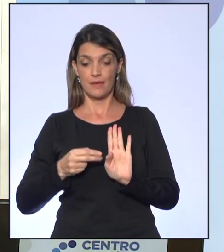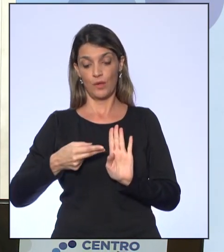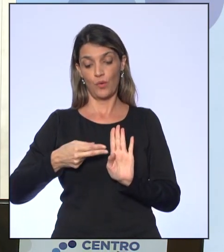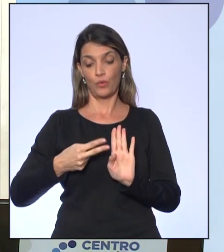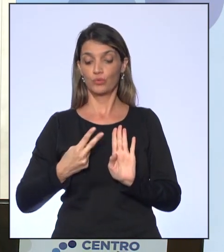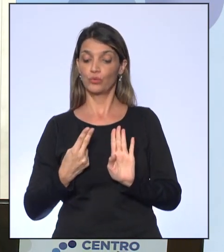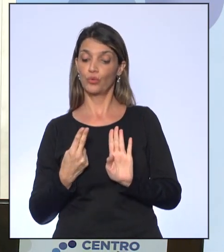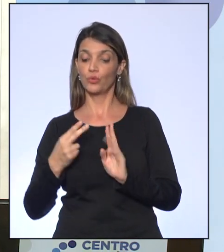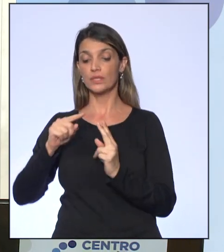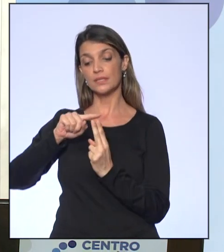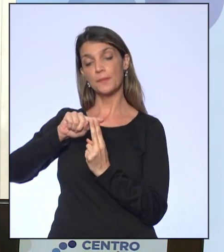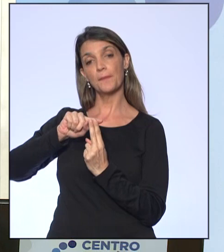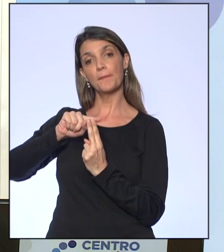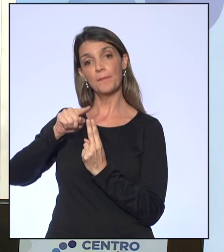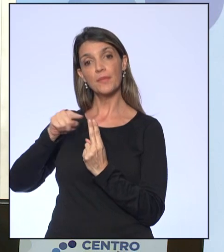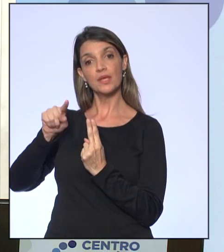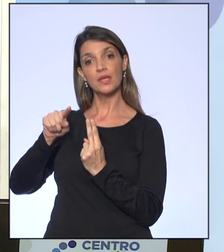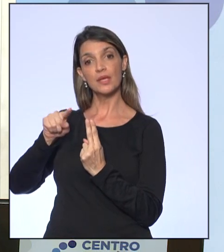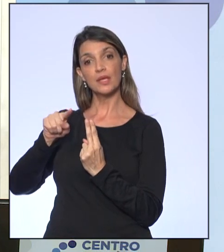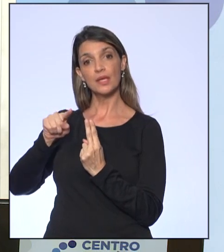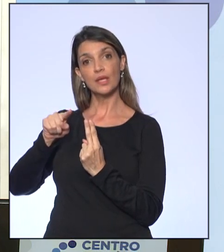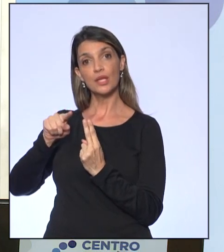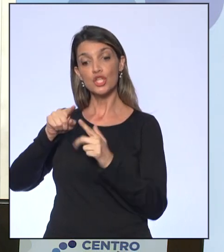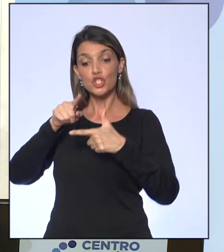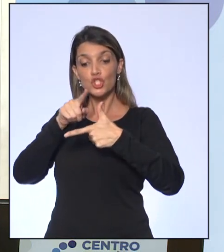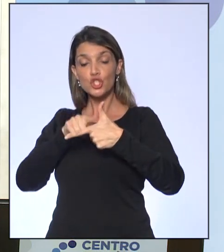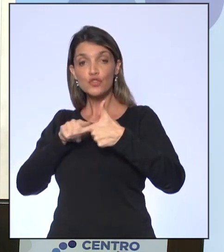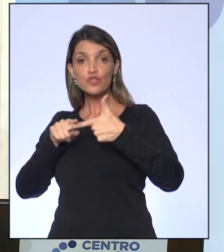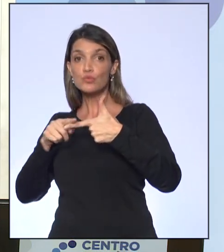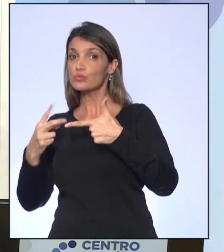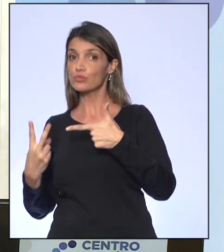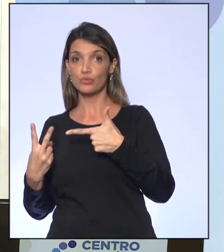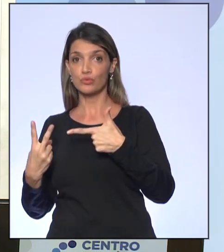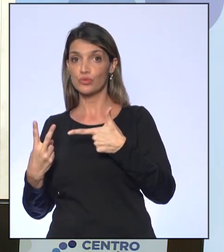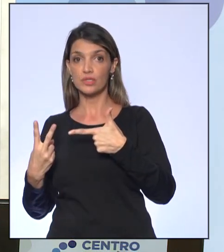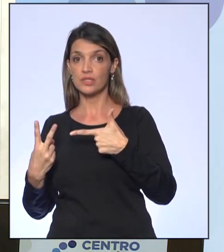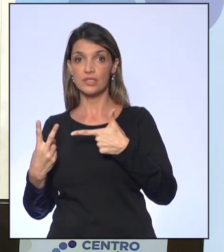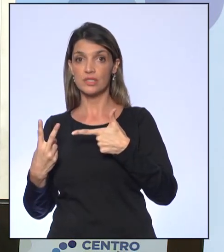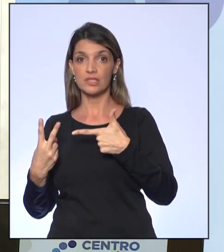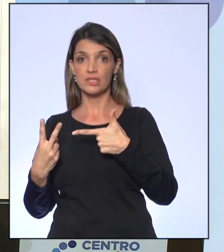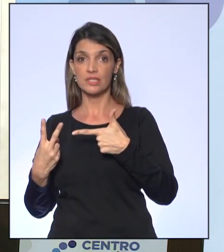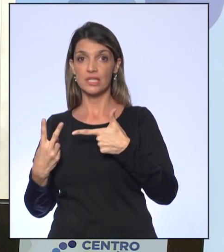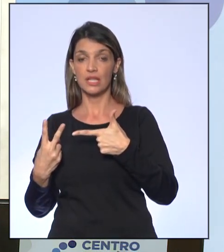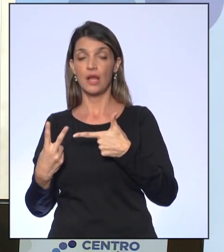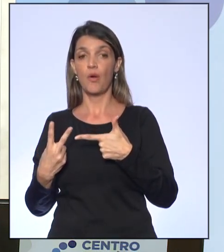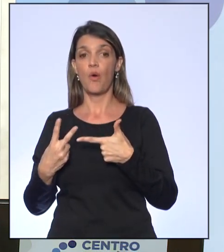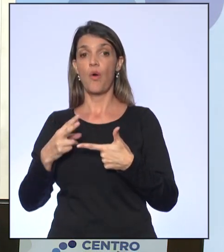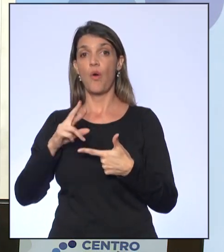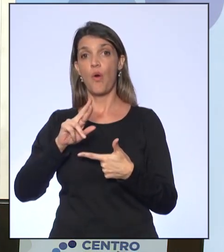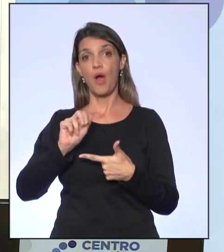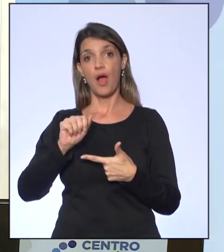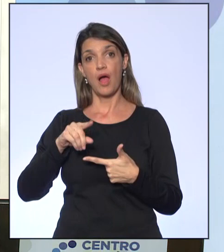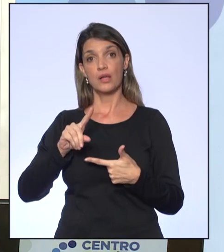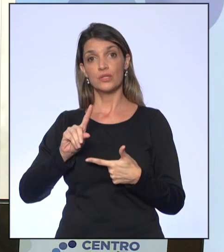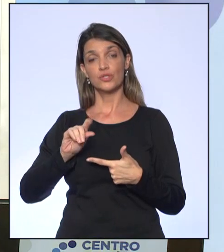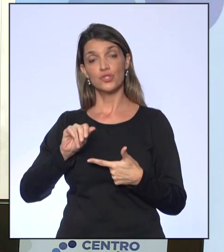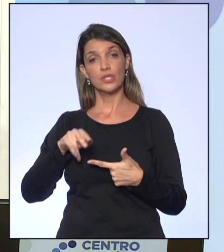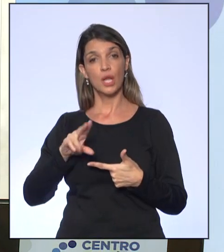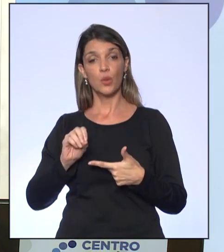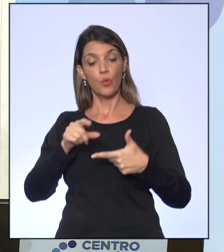2π, e dividir por 2. Ou seja, a minha medida em radiando do ângulo aqui